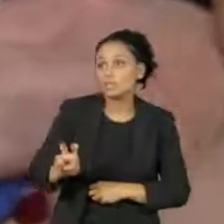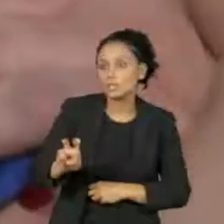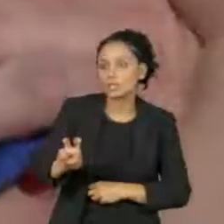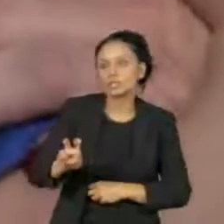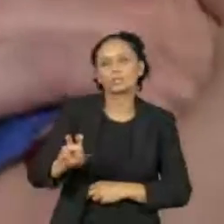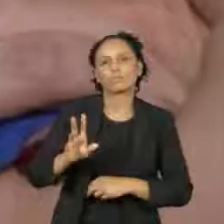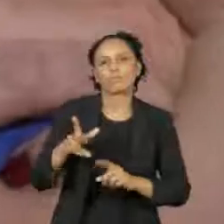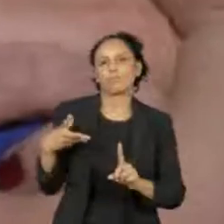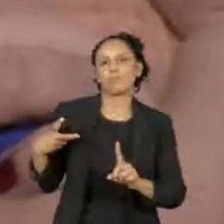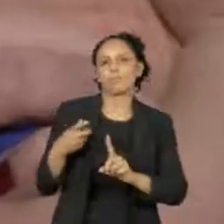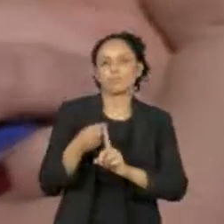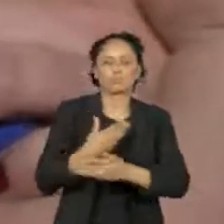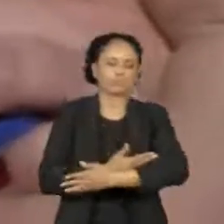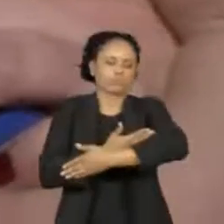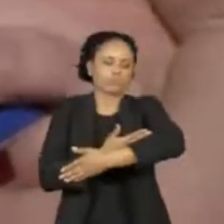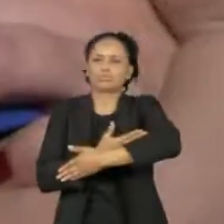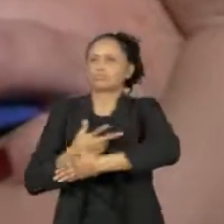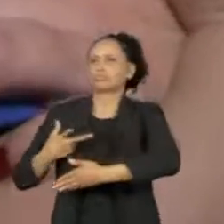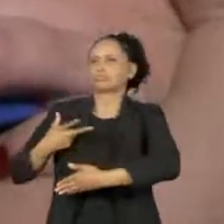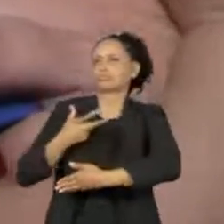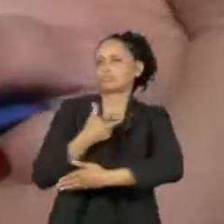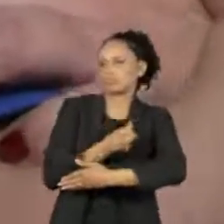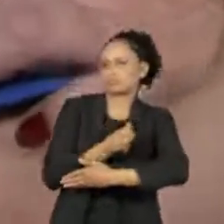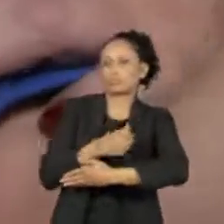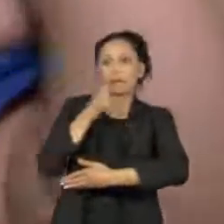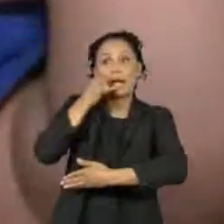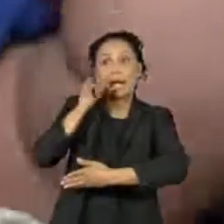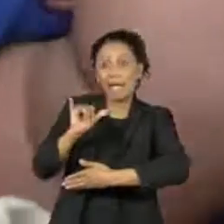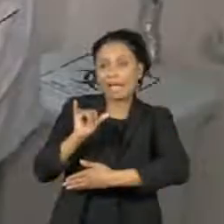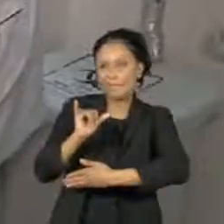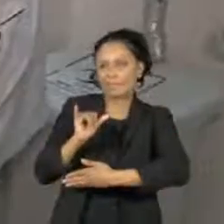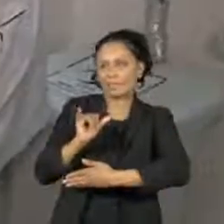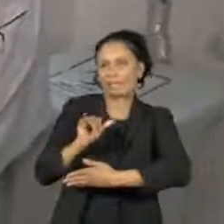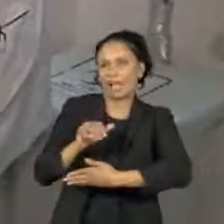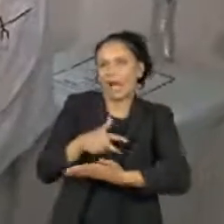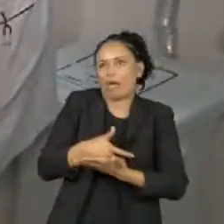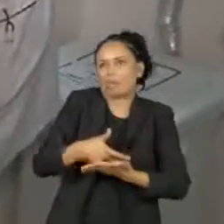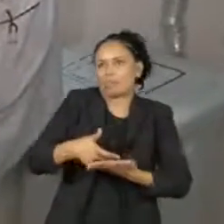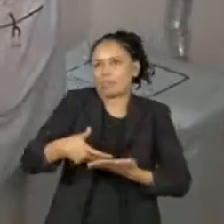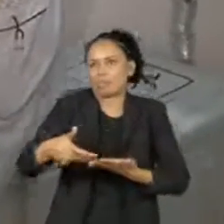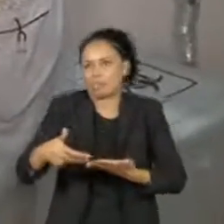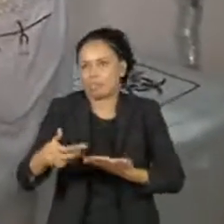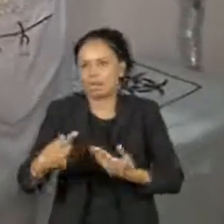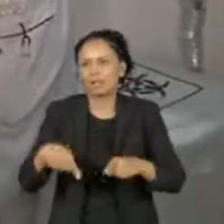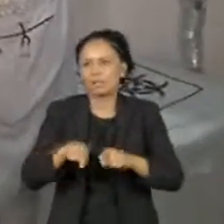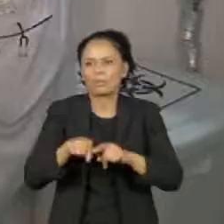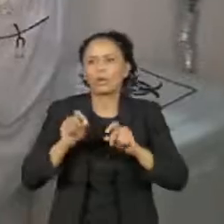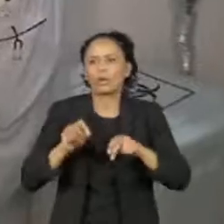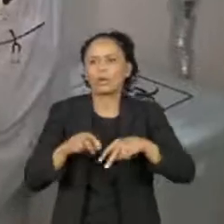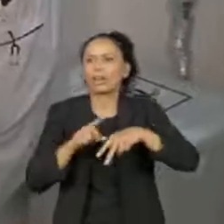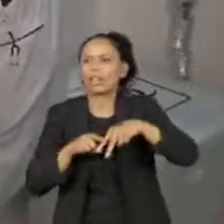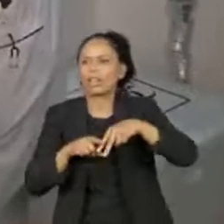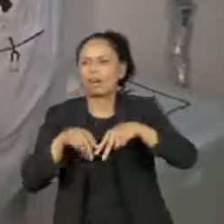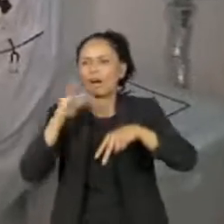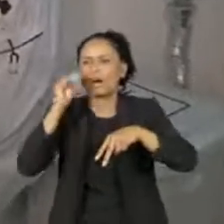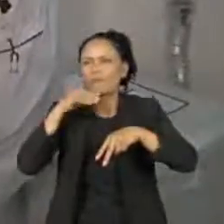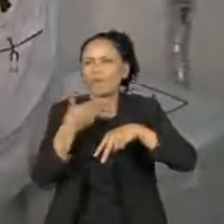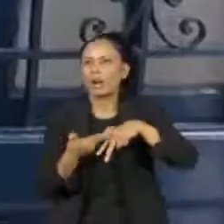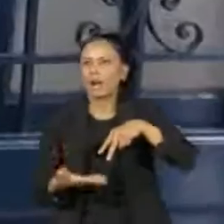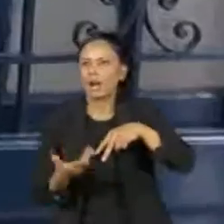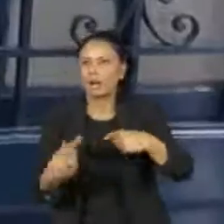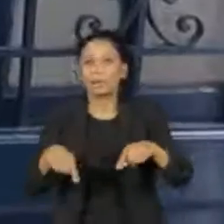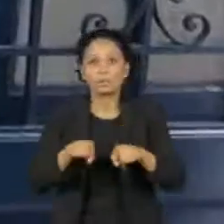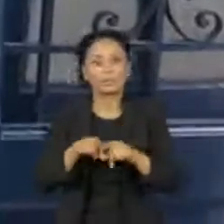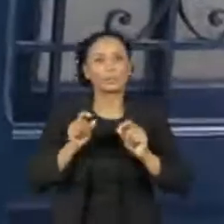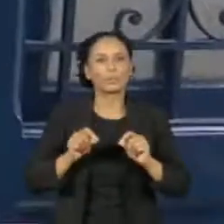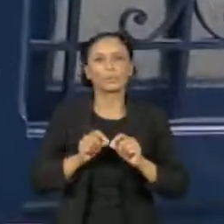estão protegidas contra a paralisia infantil. Por conta da baixa adesão, o governo federal chegou a prorrogar a